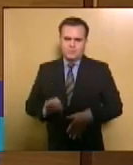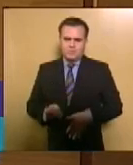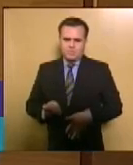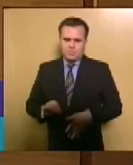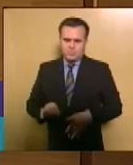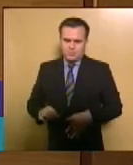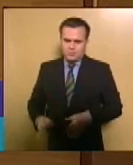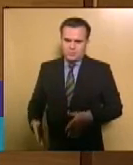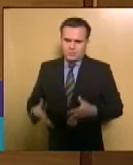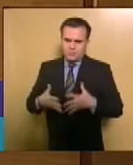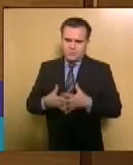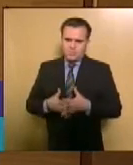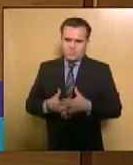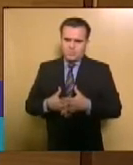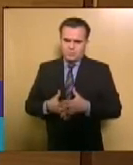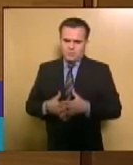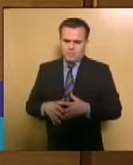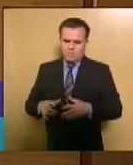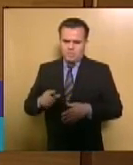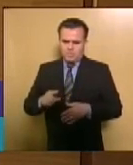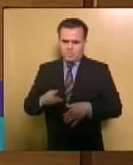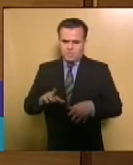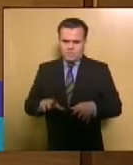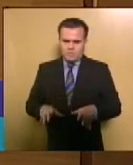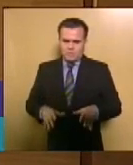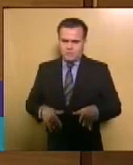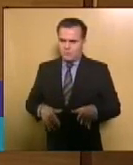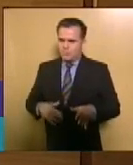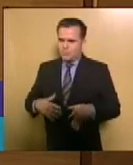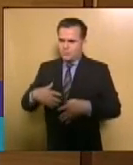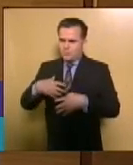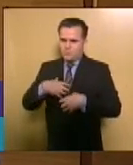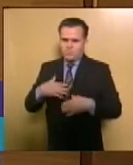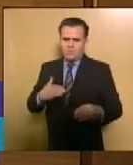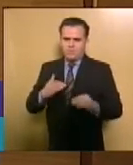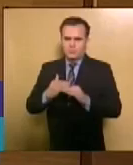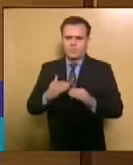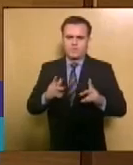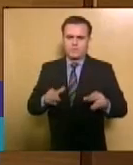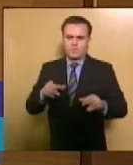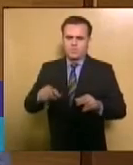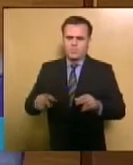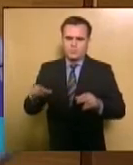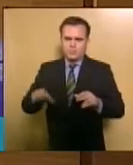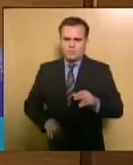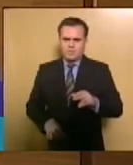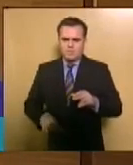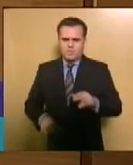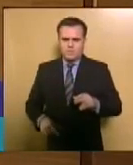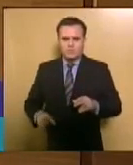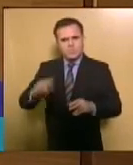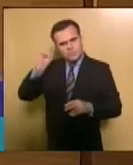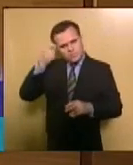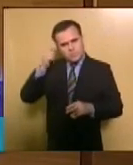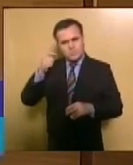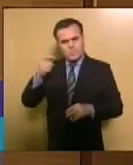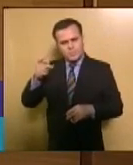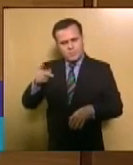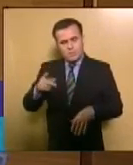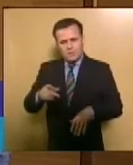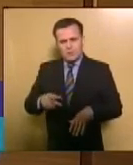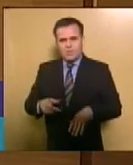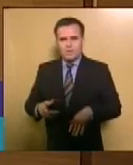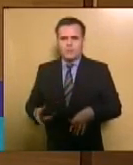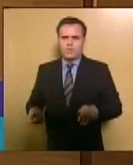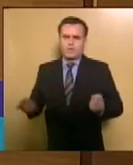é muito complicado você ser assimilado com coisas negativas tipo a gente que é negro preto